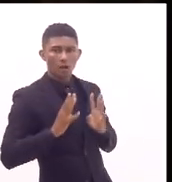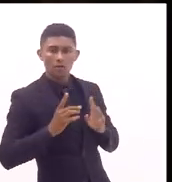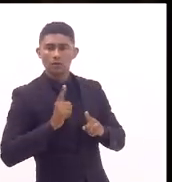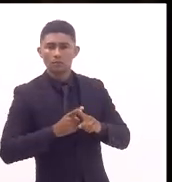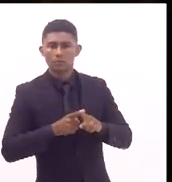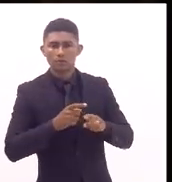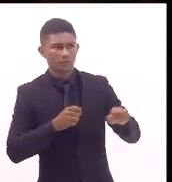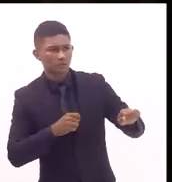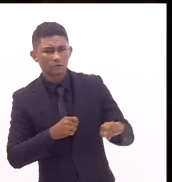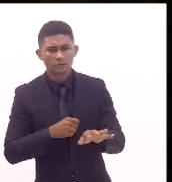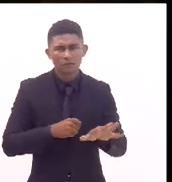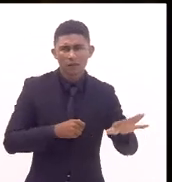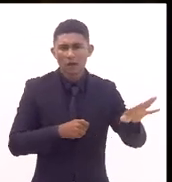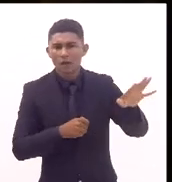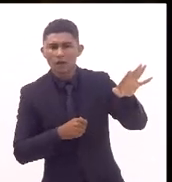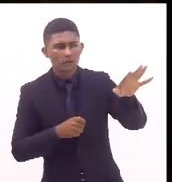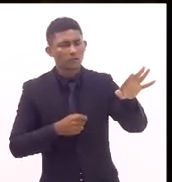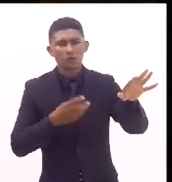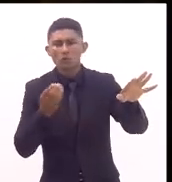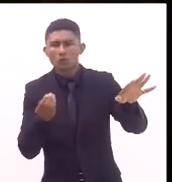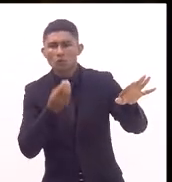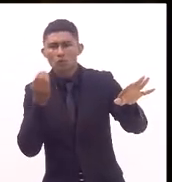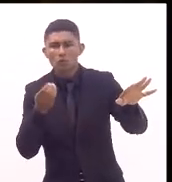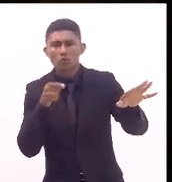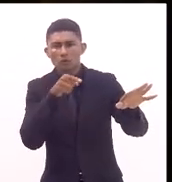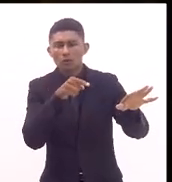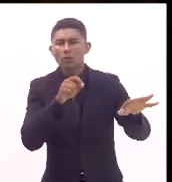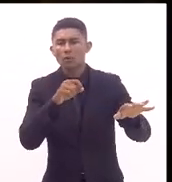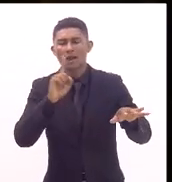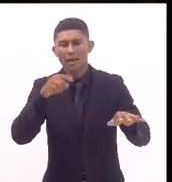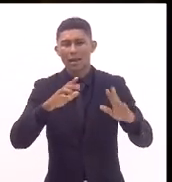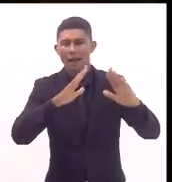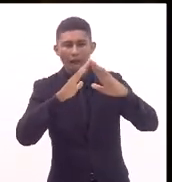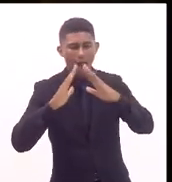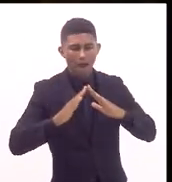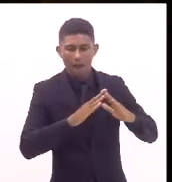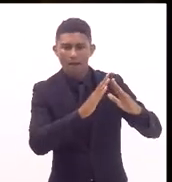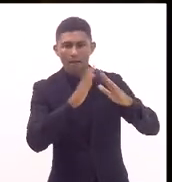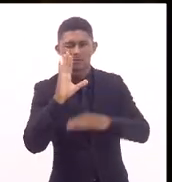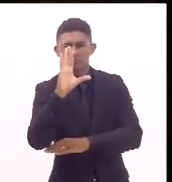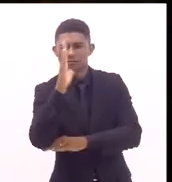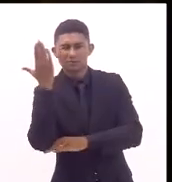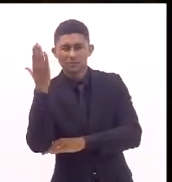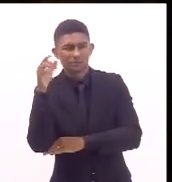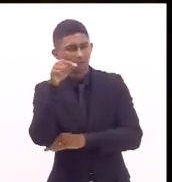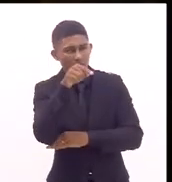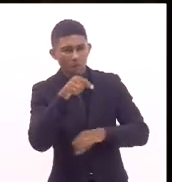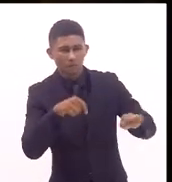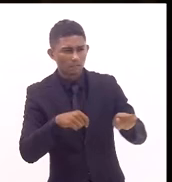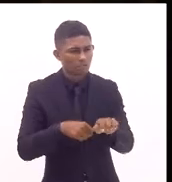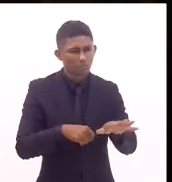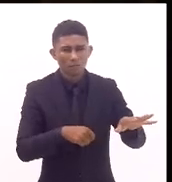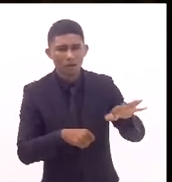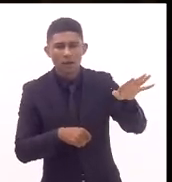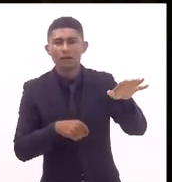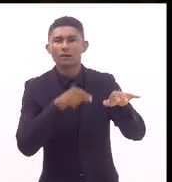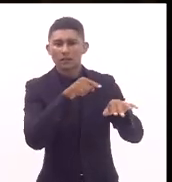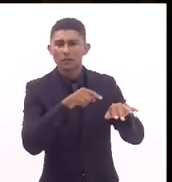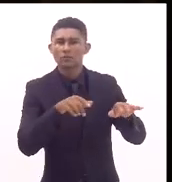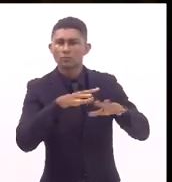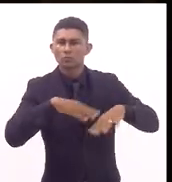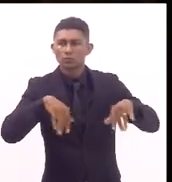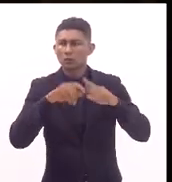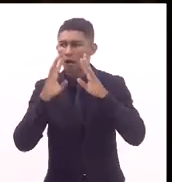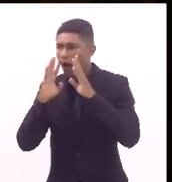alvenaria e ela de pau-a-pique aonde é um bom ela matriarcal quem